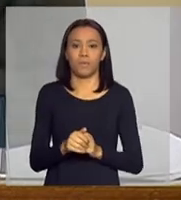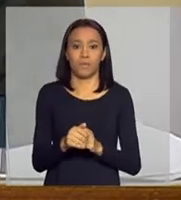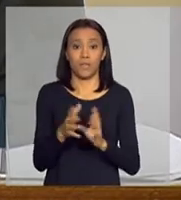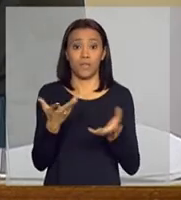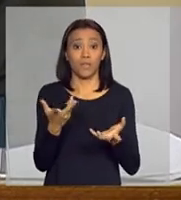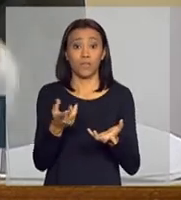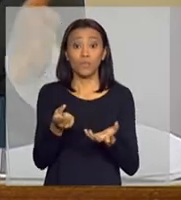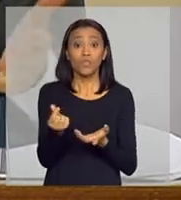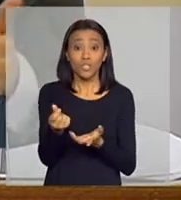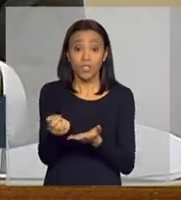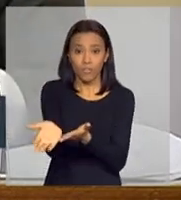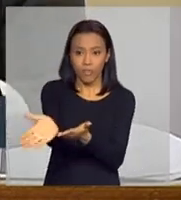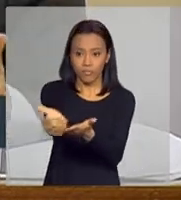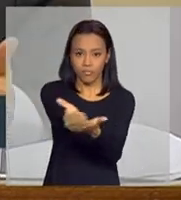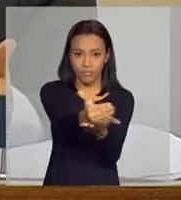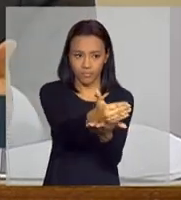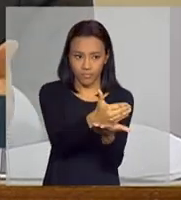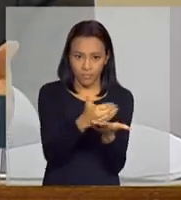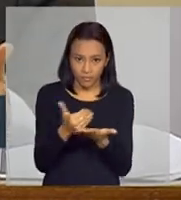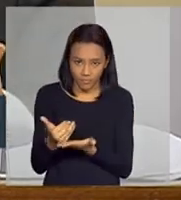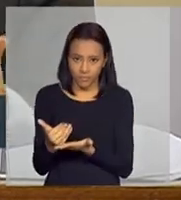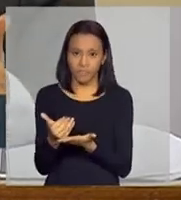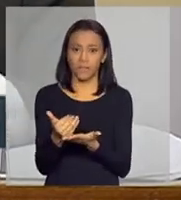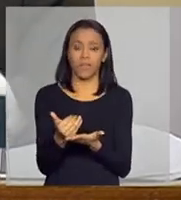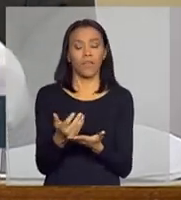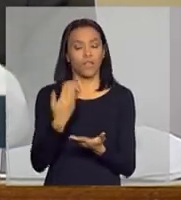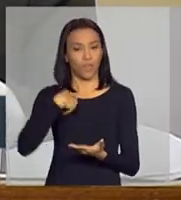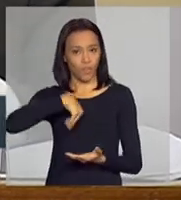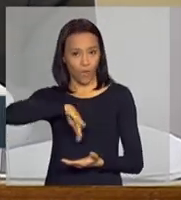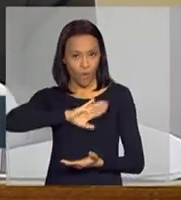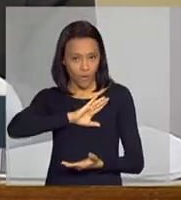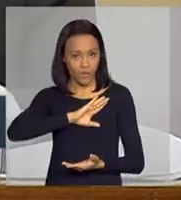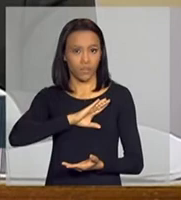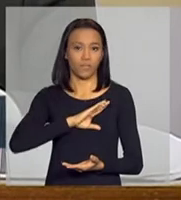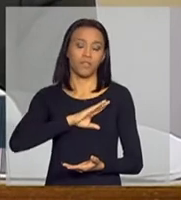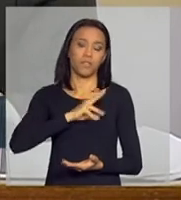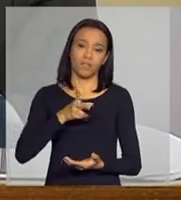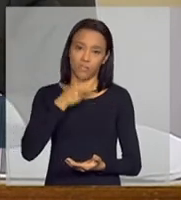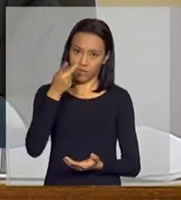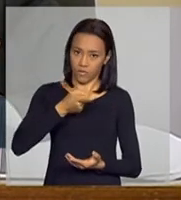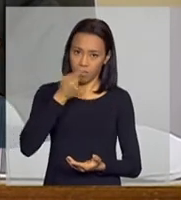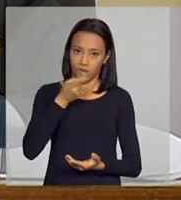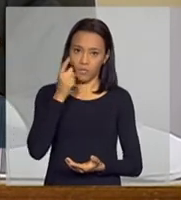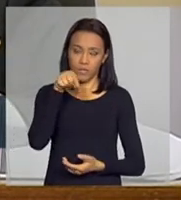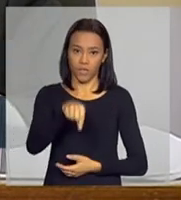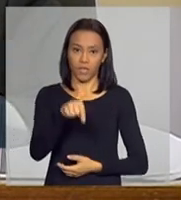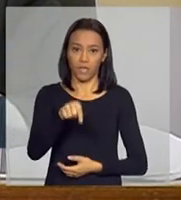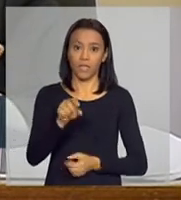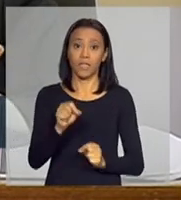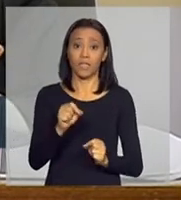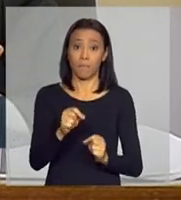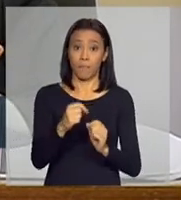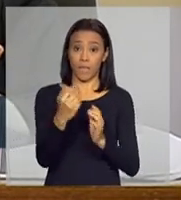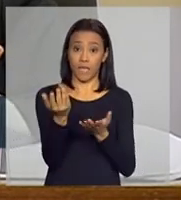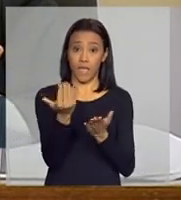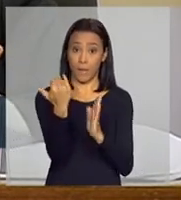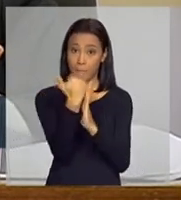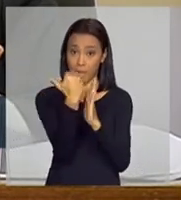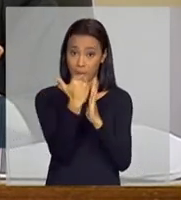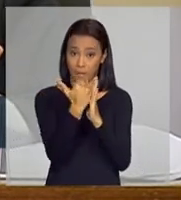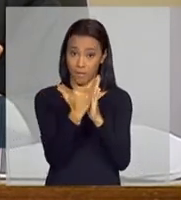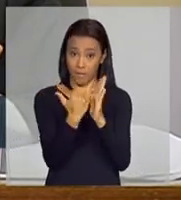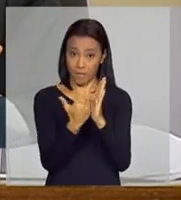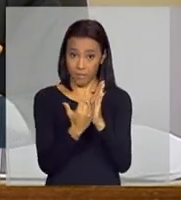da arrecadação é e nós fomos bastante realistas na programação da arrecadação